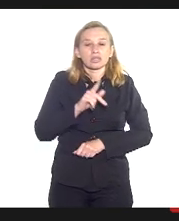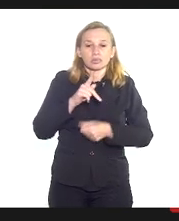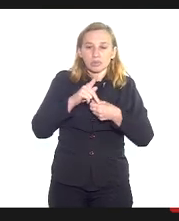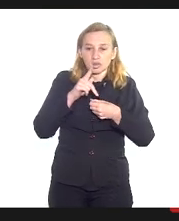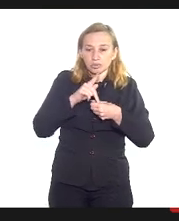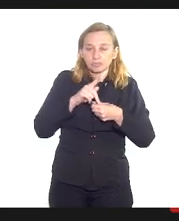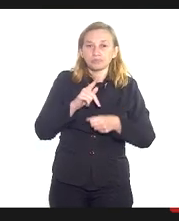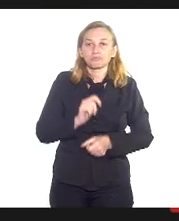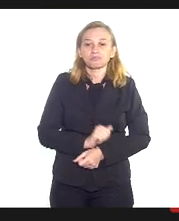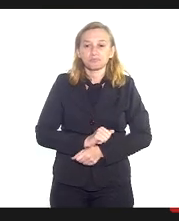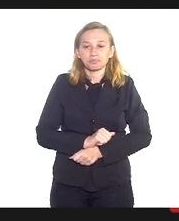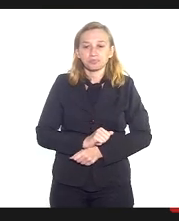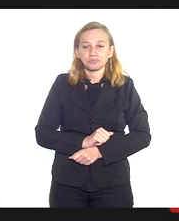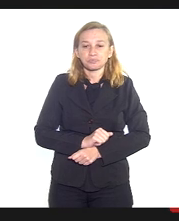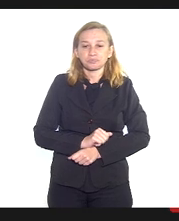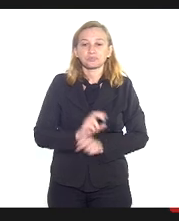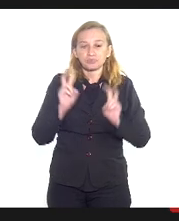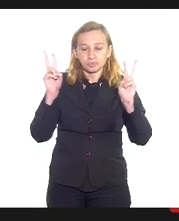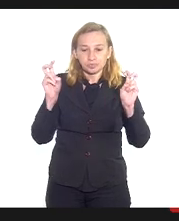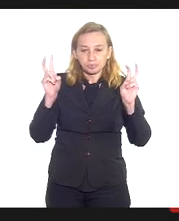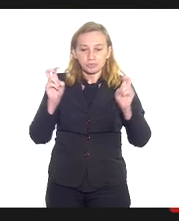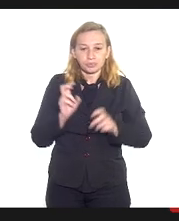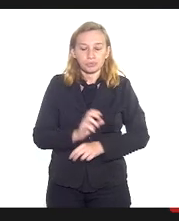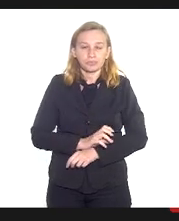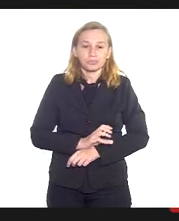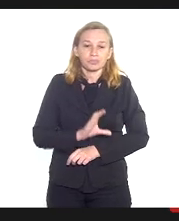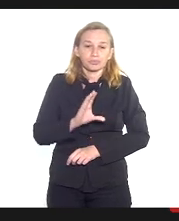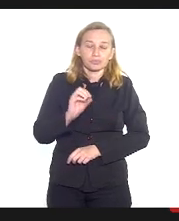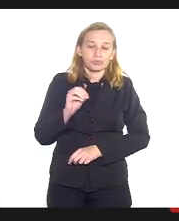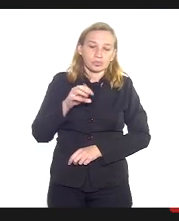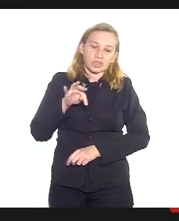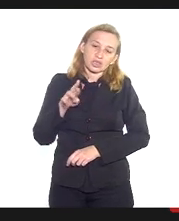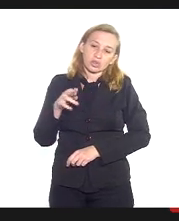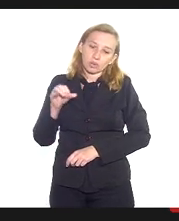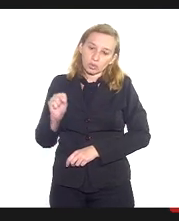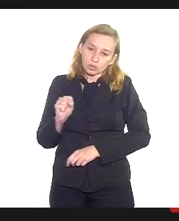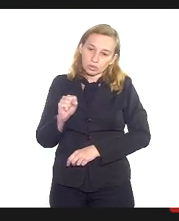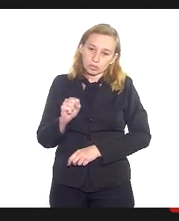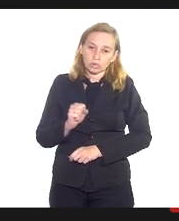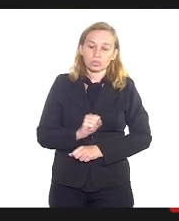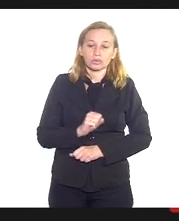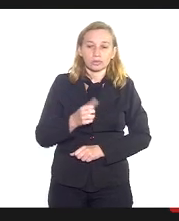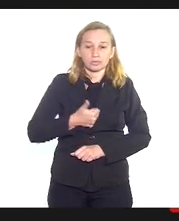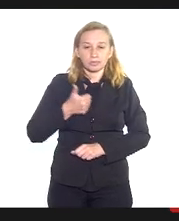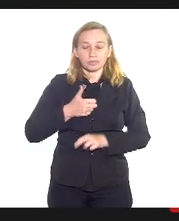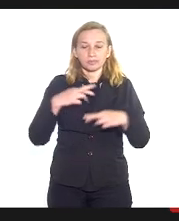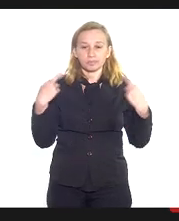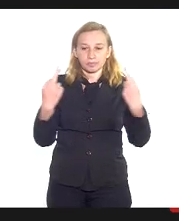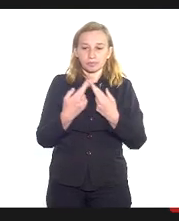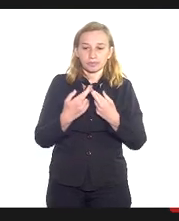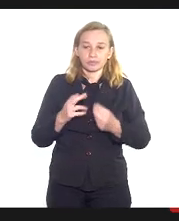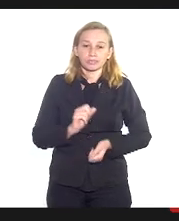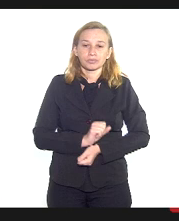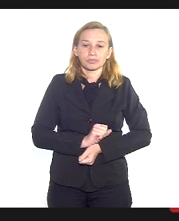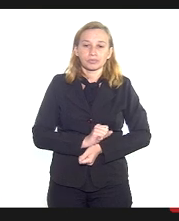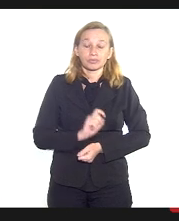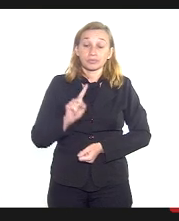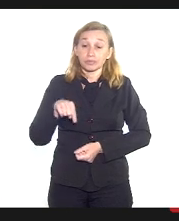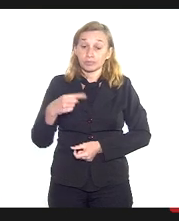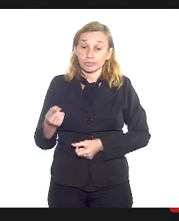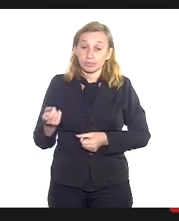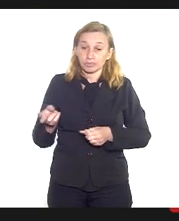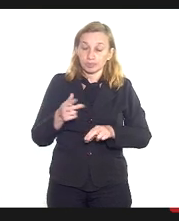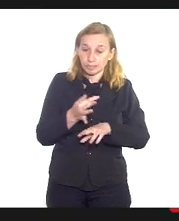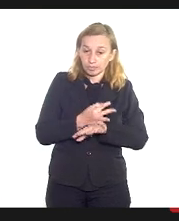Petrobras, sobre os contenciosos. A primeira reunião que nós vamos fazer é exatamente sobre